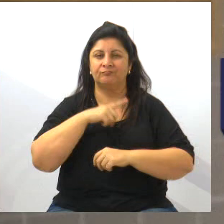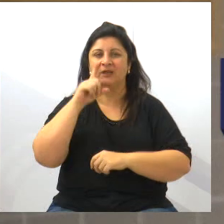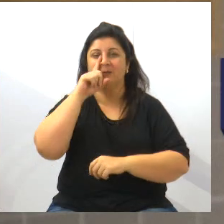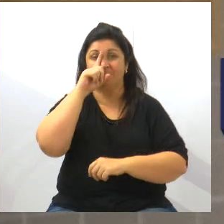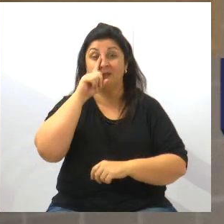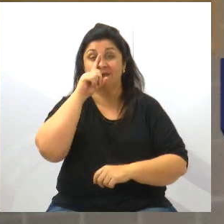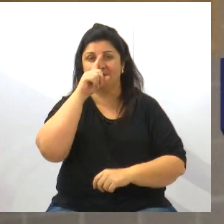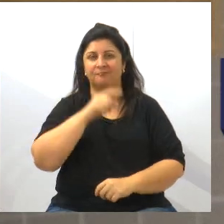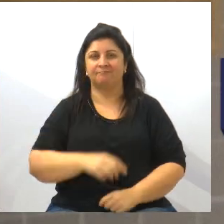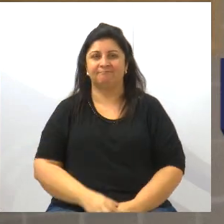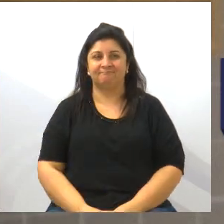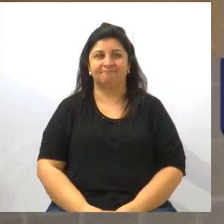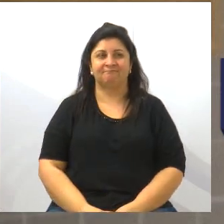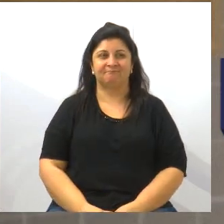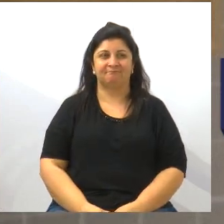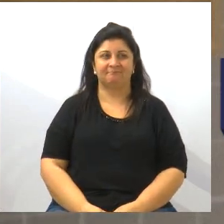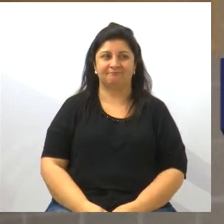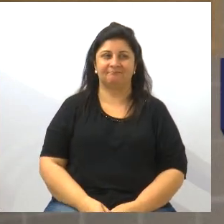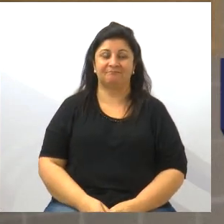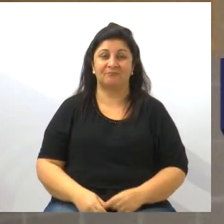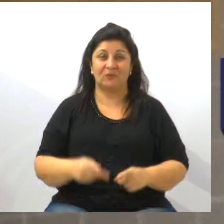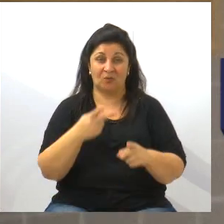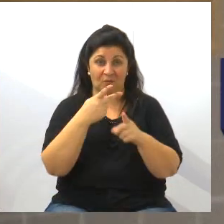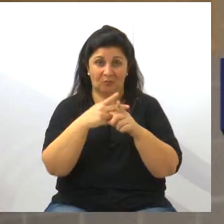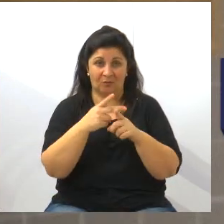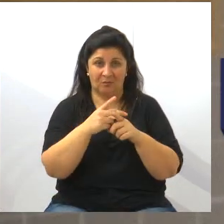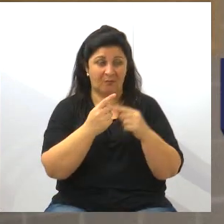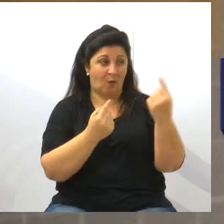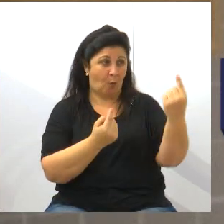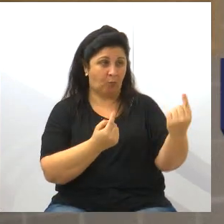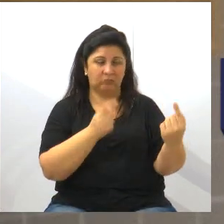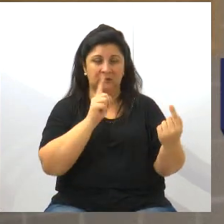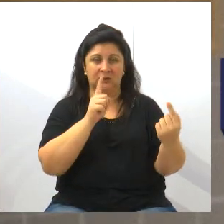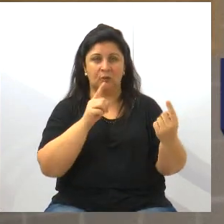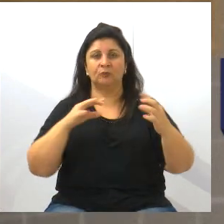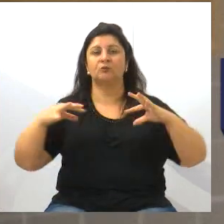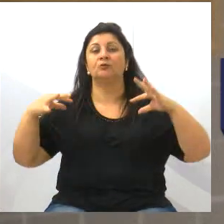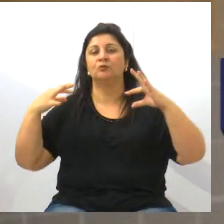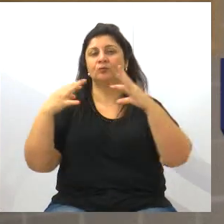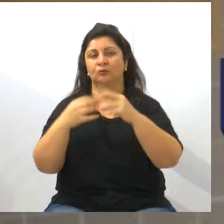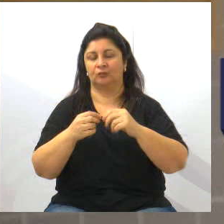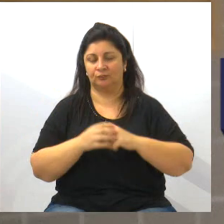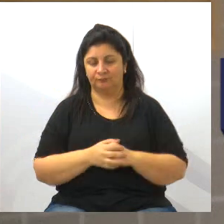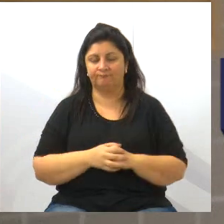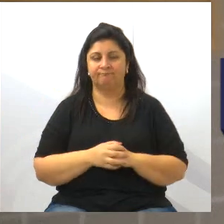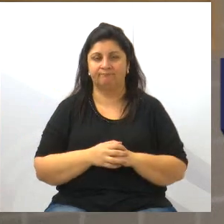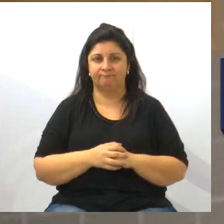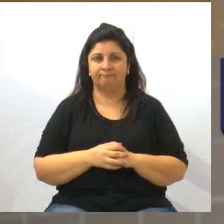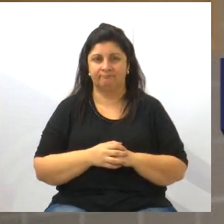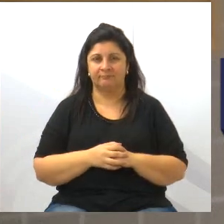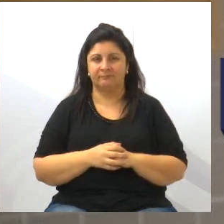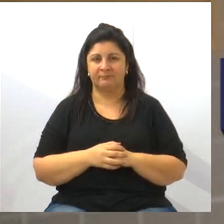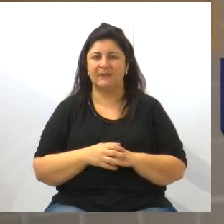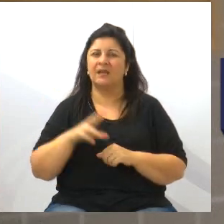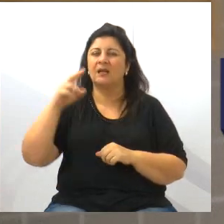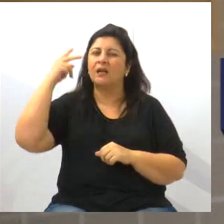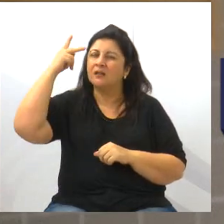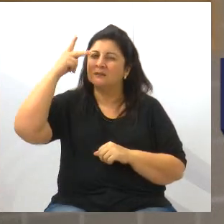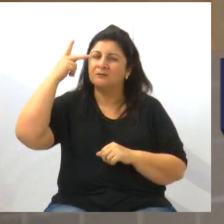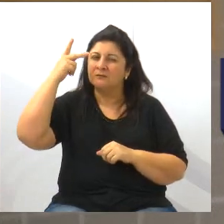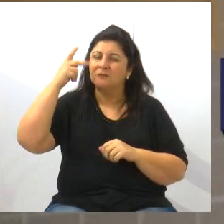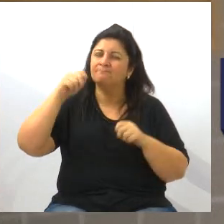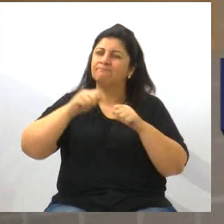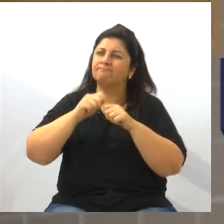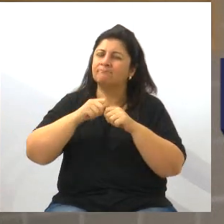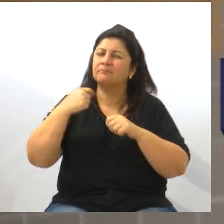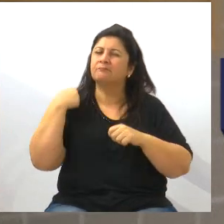O problema de um é de todos. Tá? Então, que essa moral, que essa história, né,